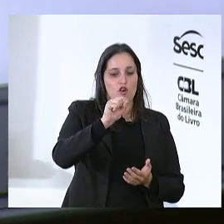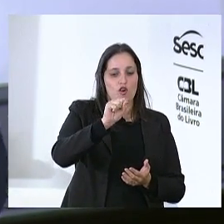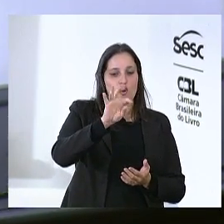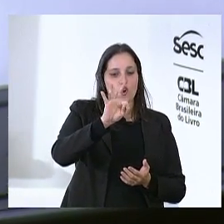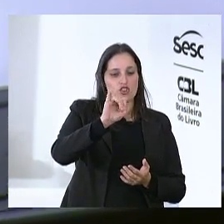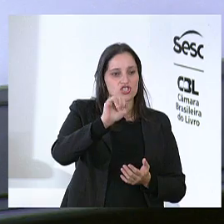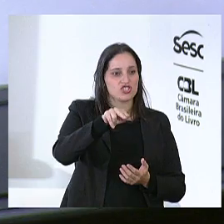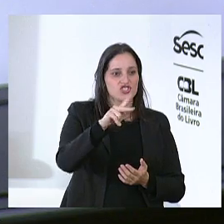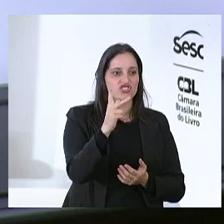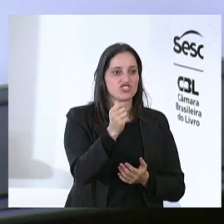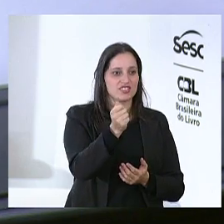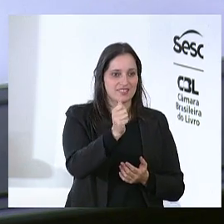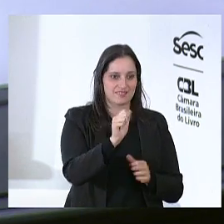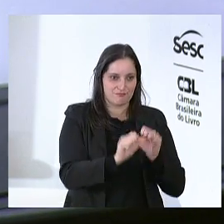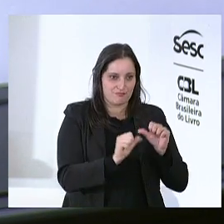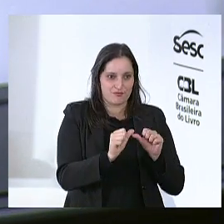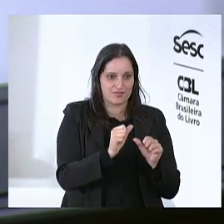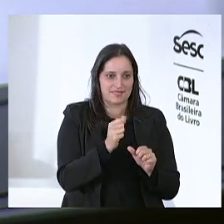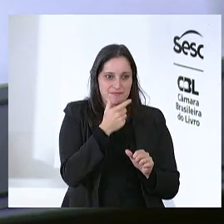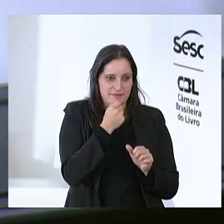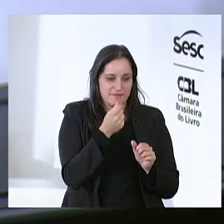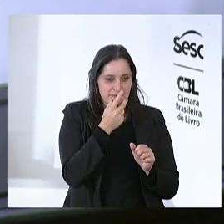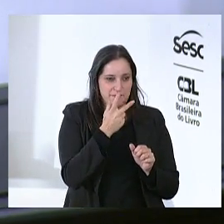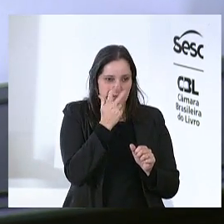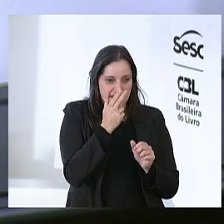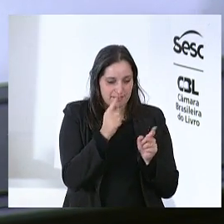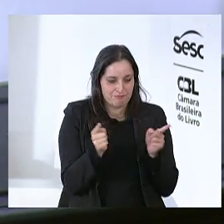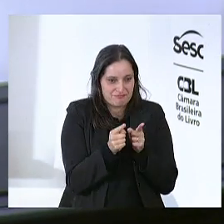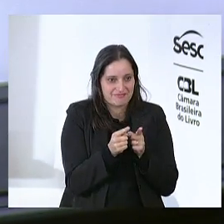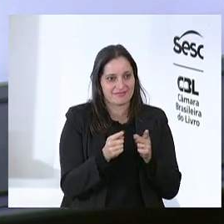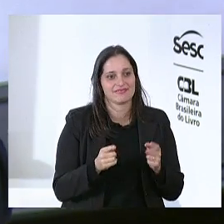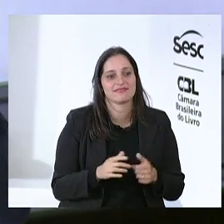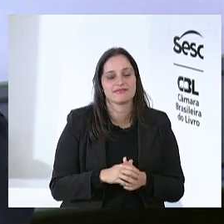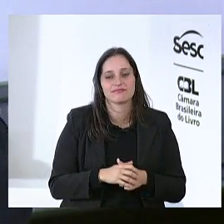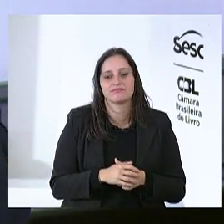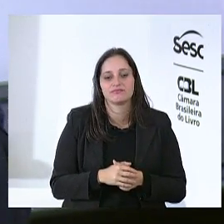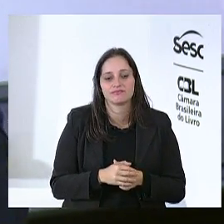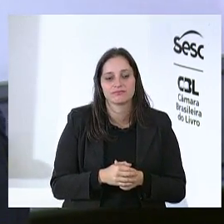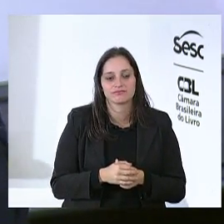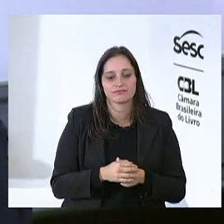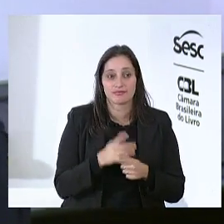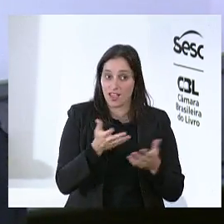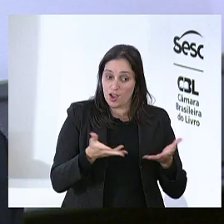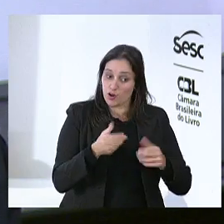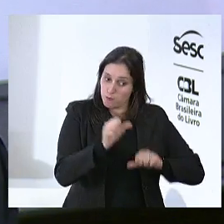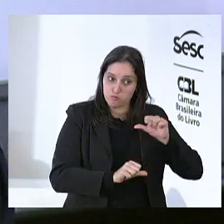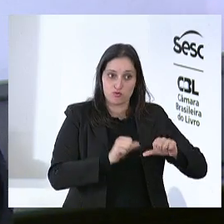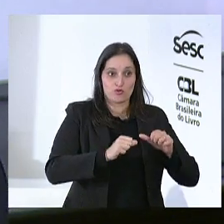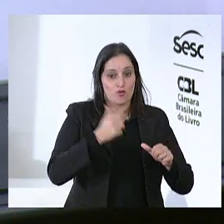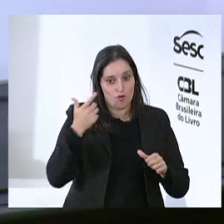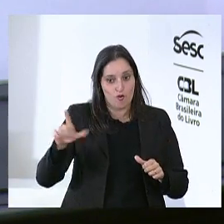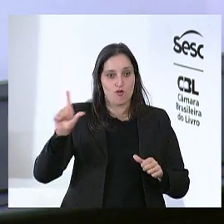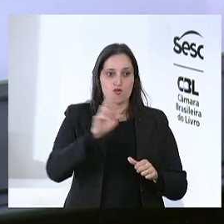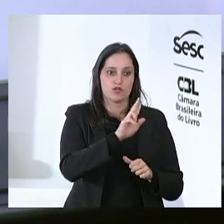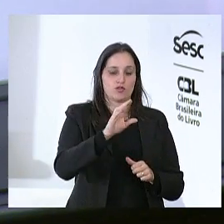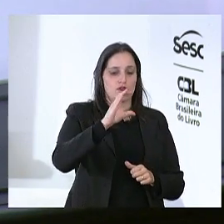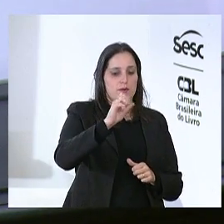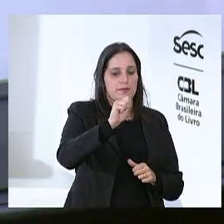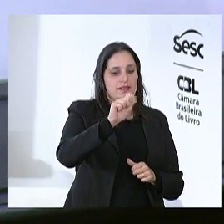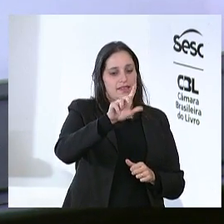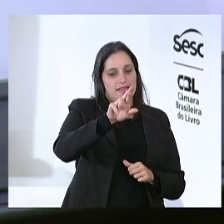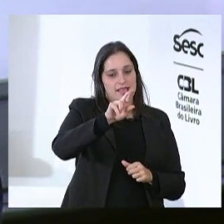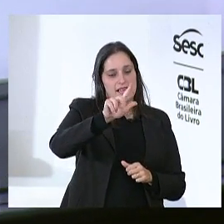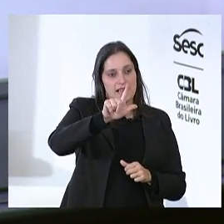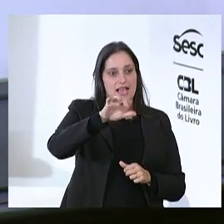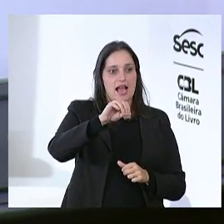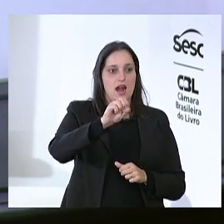ar, né? Só que aí mudaram agora oficialmente para Carlos Marighella. Então, para mim, é um exemplo interessante,